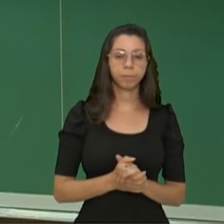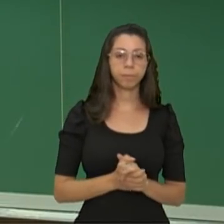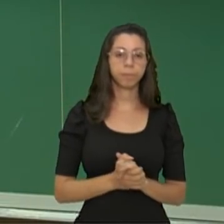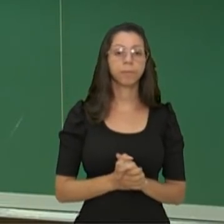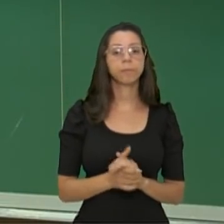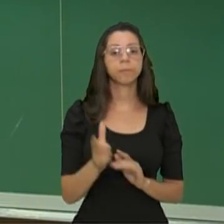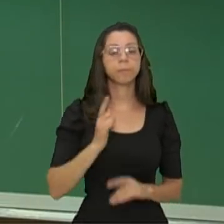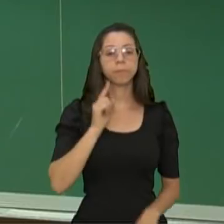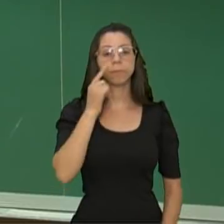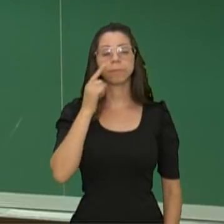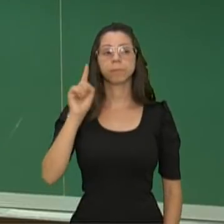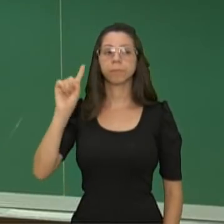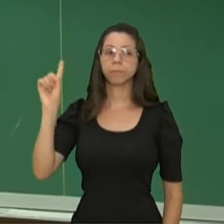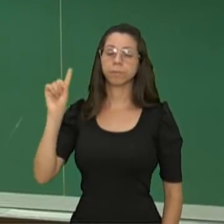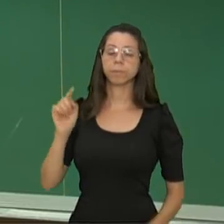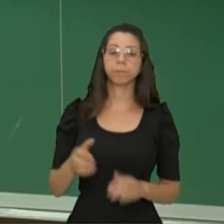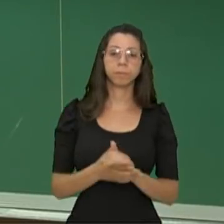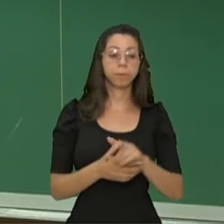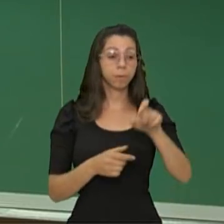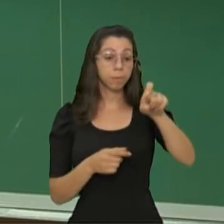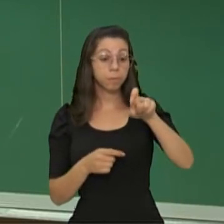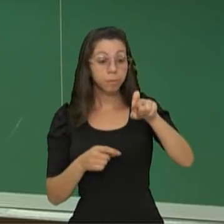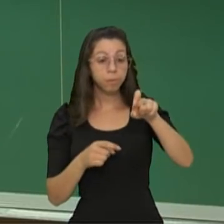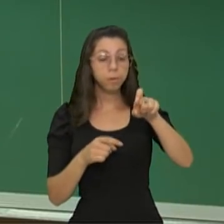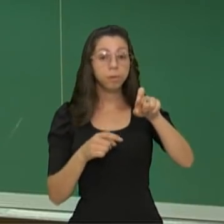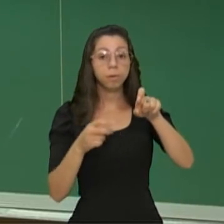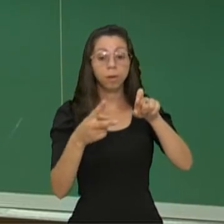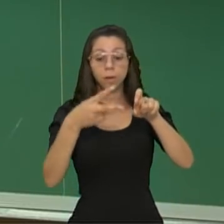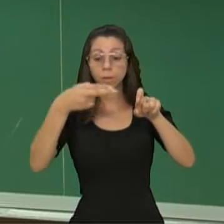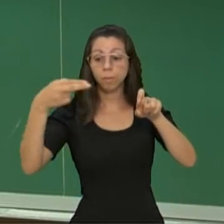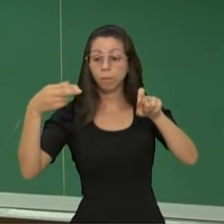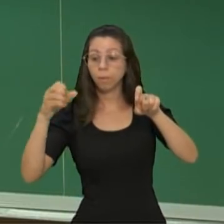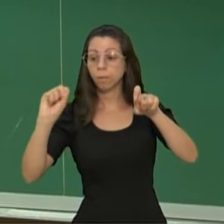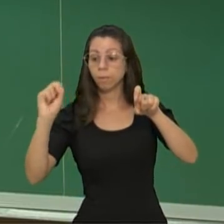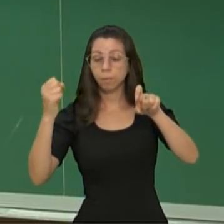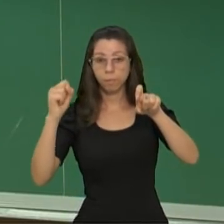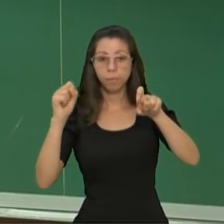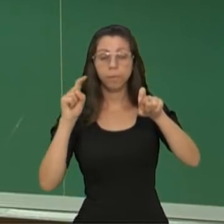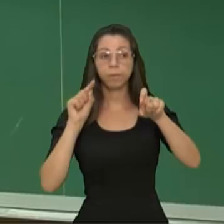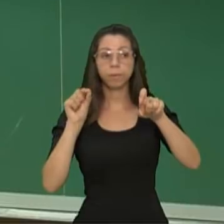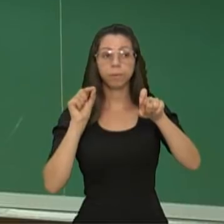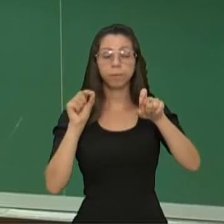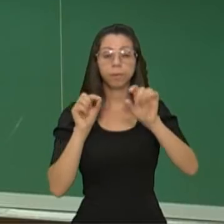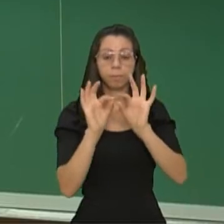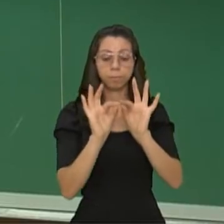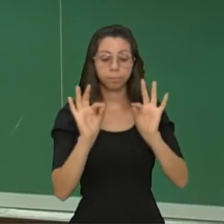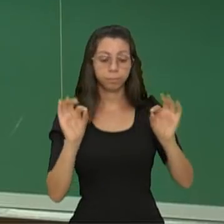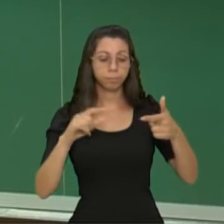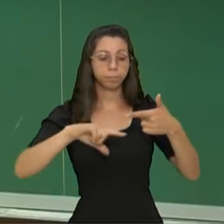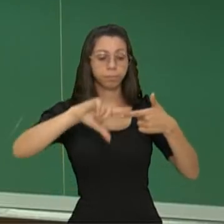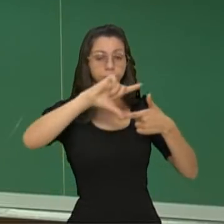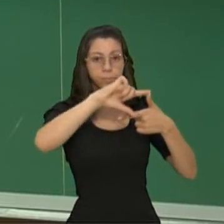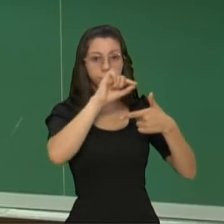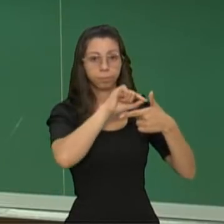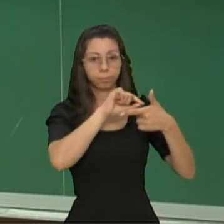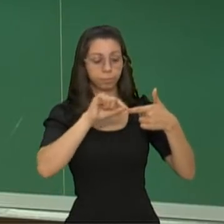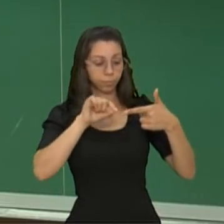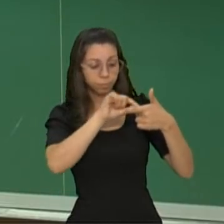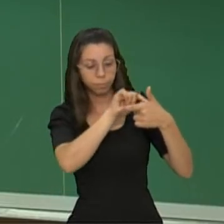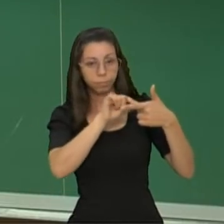que confere, né? Se o meu x for igual a 8, a área do retângulo, que é representada por x mais